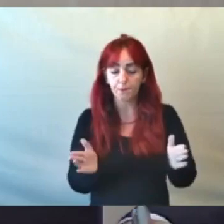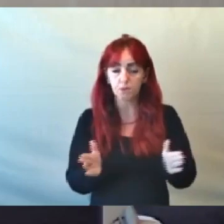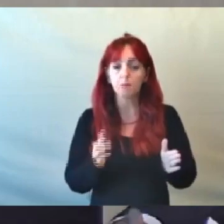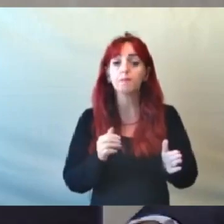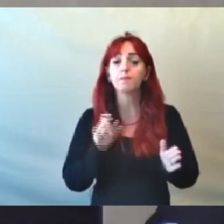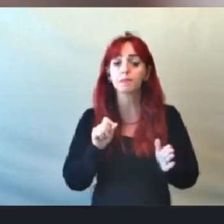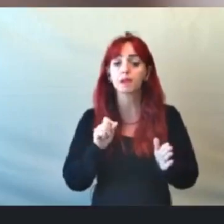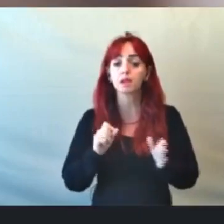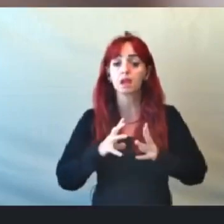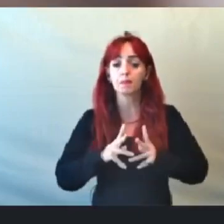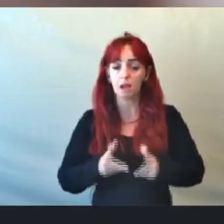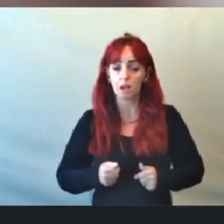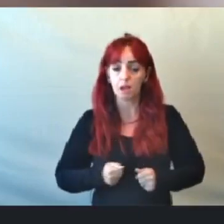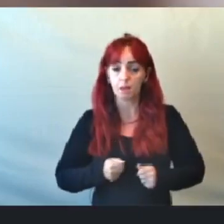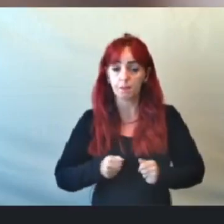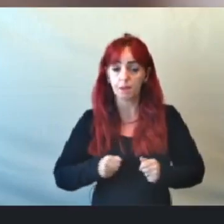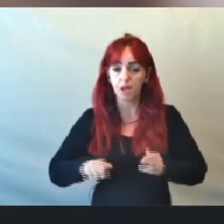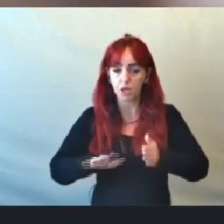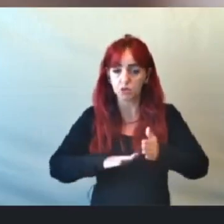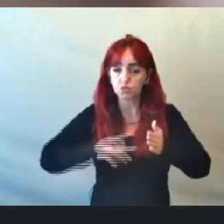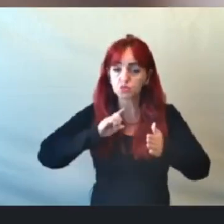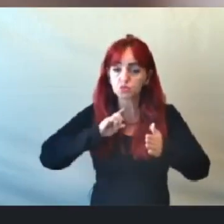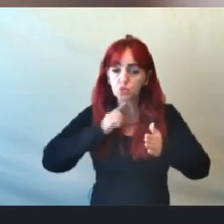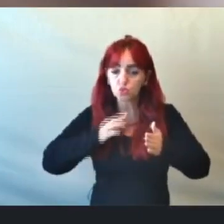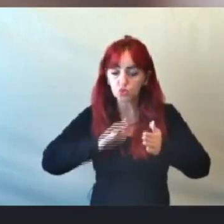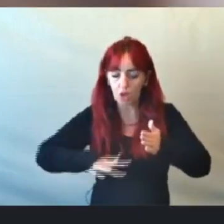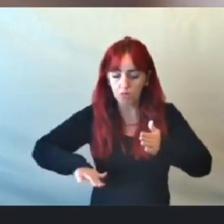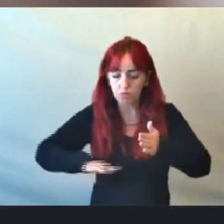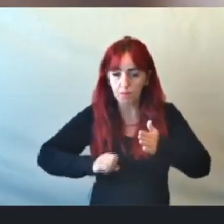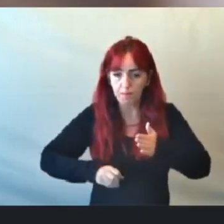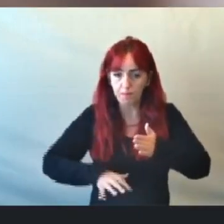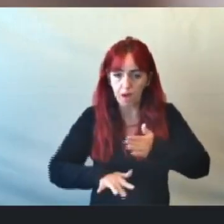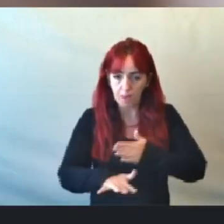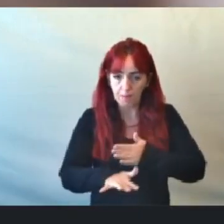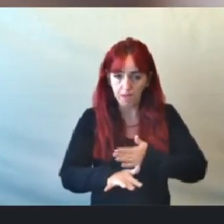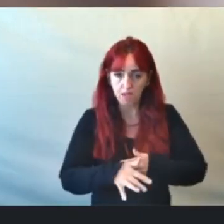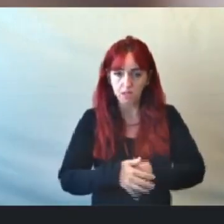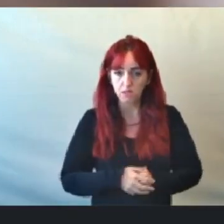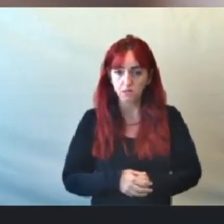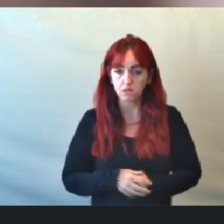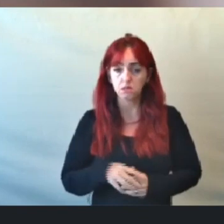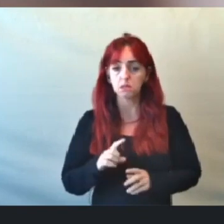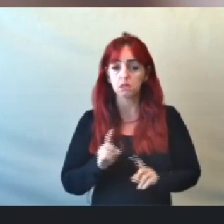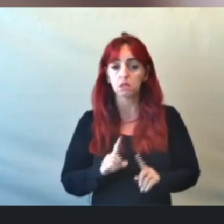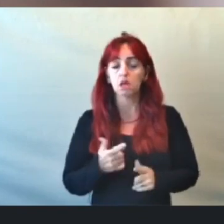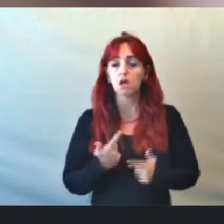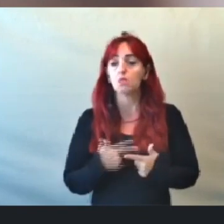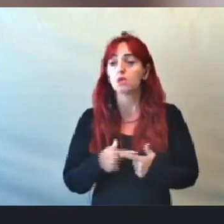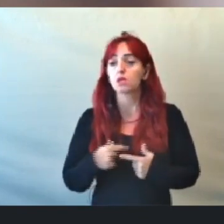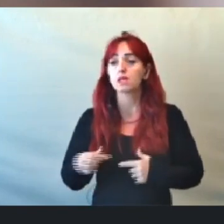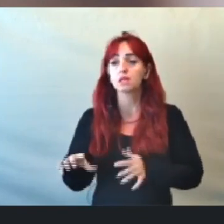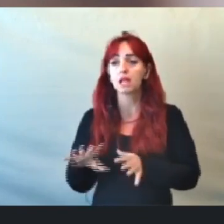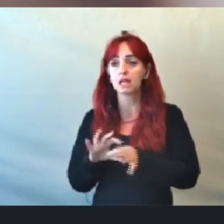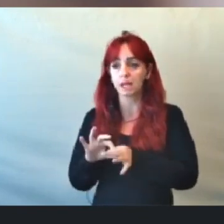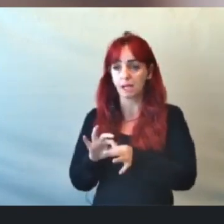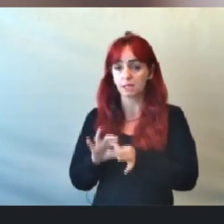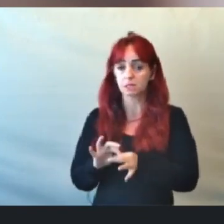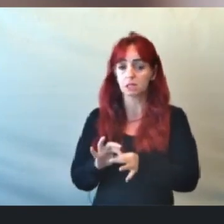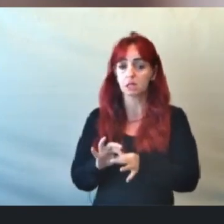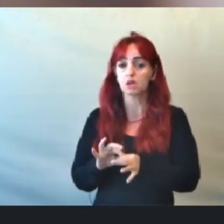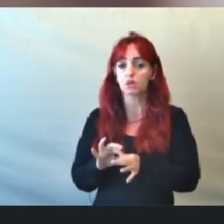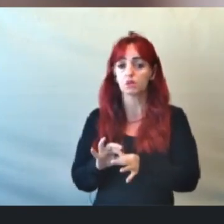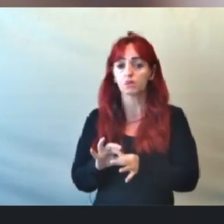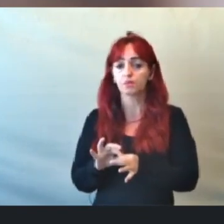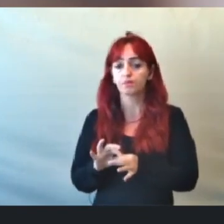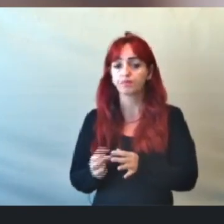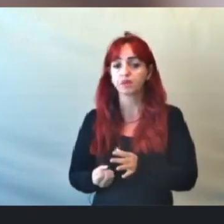esse resíduo, vamos dizer assim, não? Não, porque no caso dessa ligação, né, desse sedimento que se cria, seria